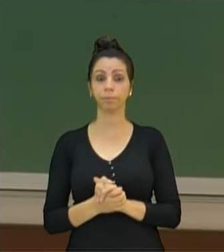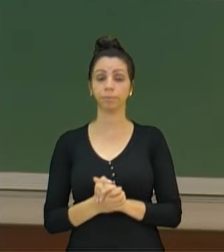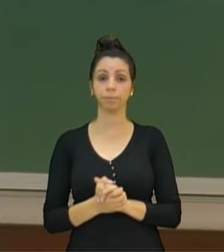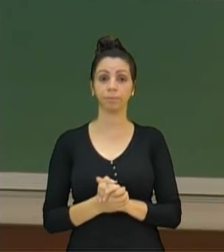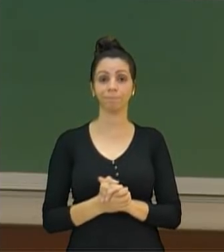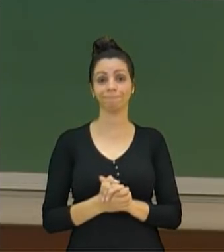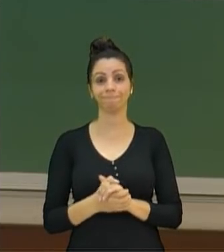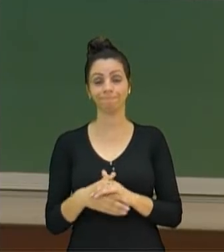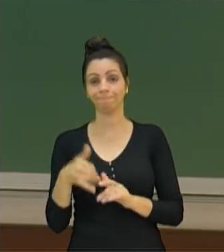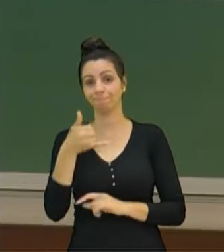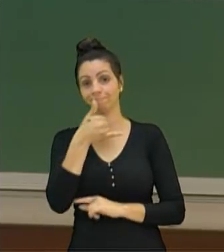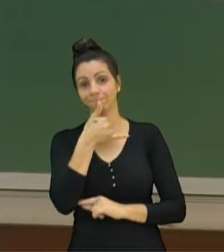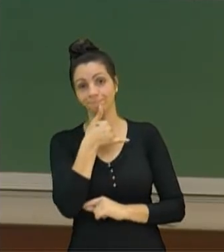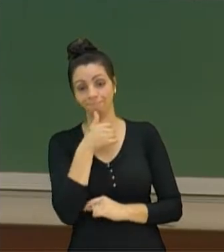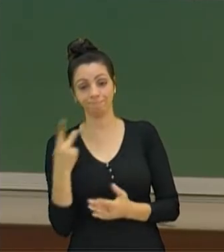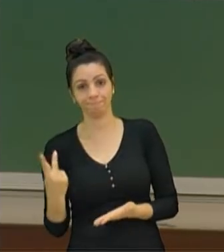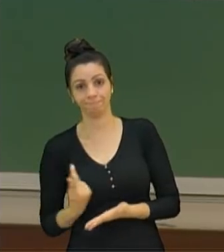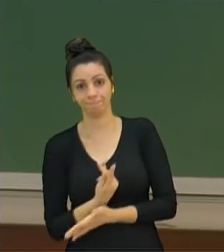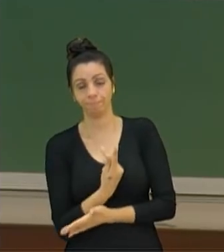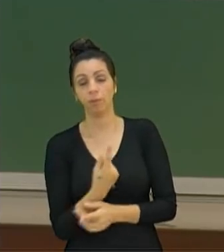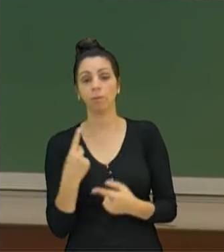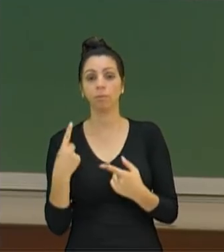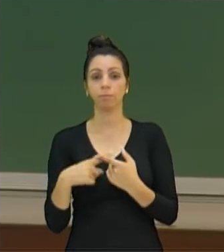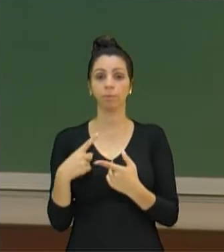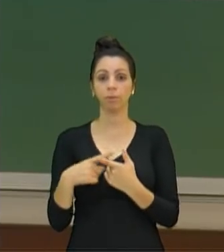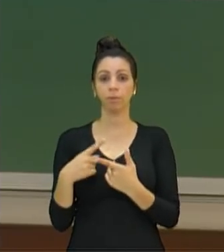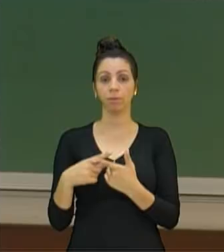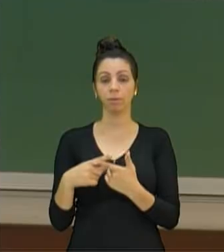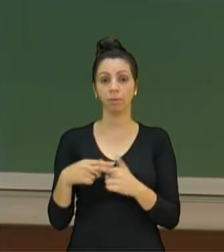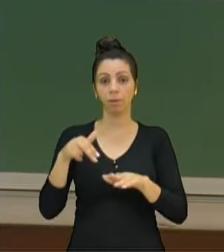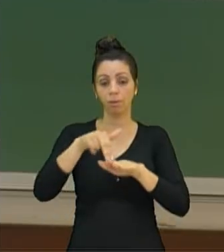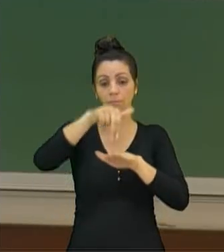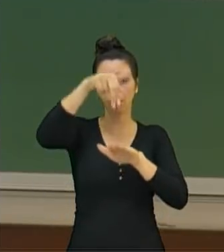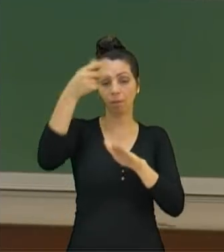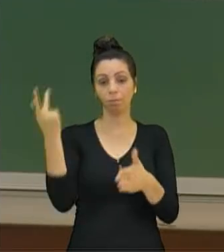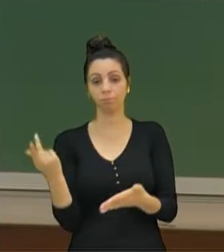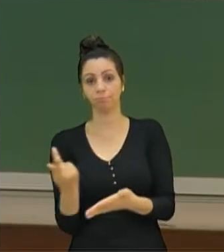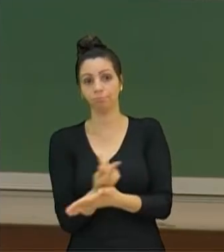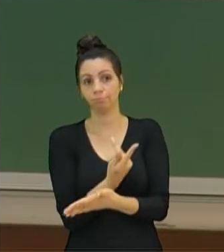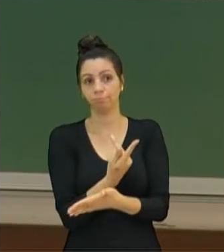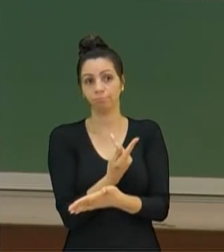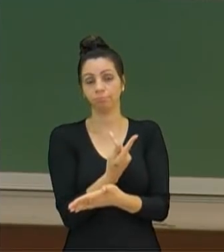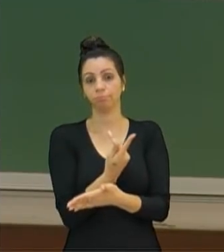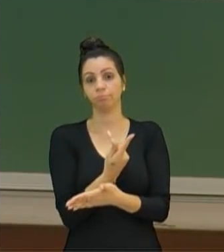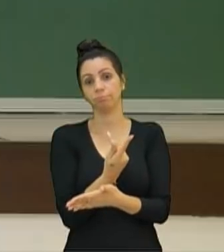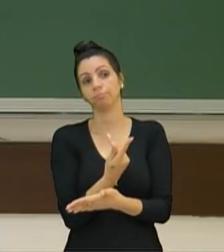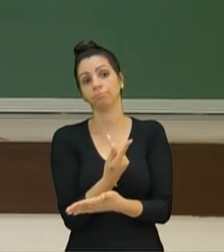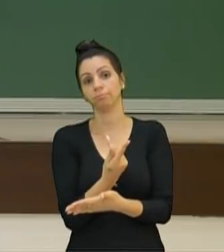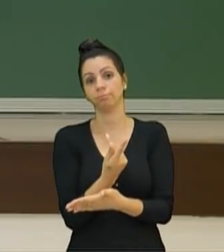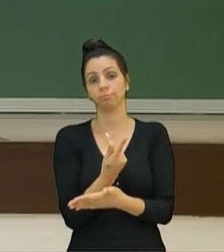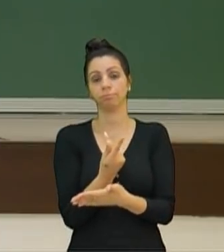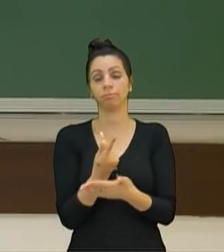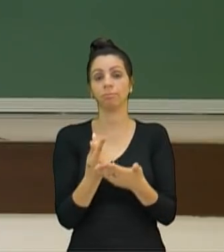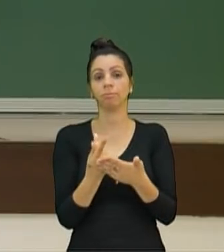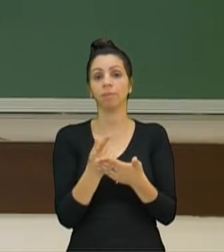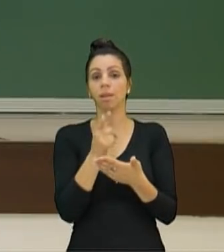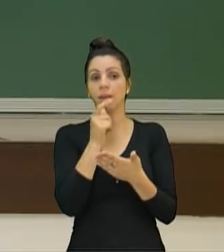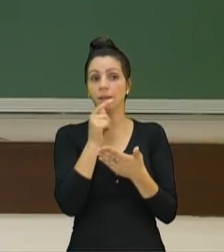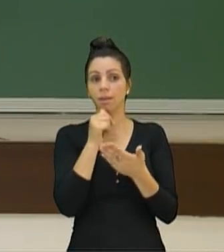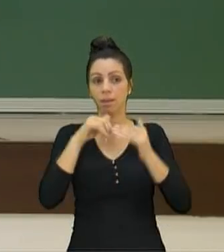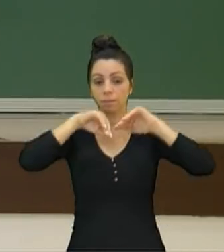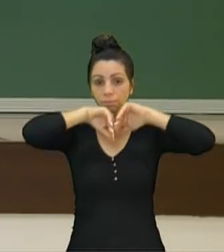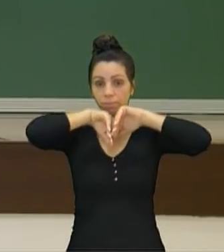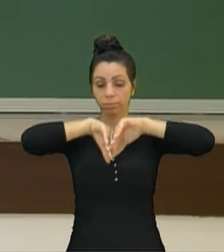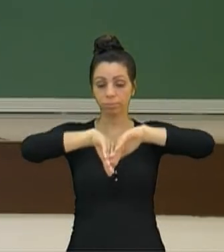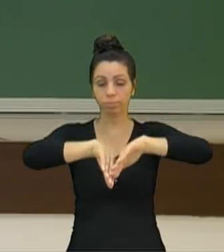deu muito bem. Vocês veem que o salto dele não dá muito certo, ele acaba errando e entrando na água ali,